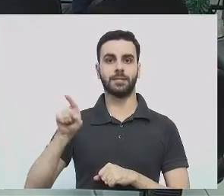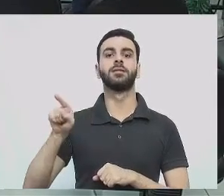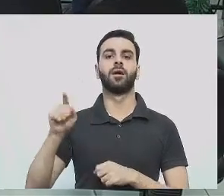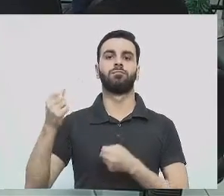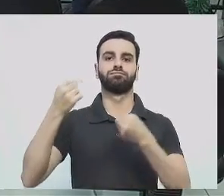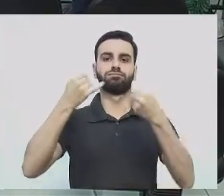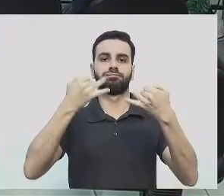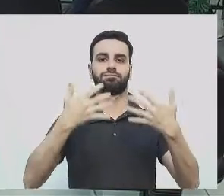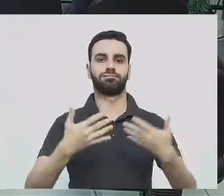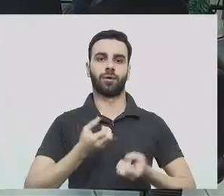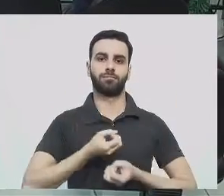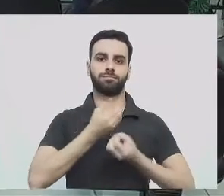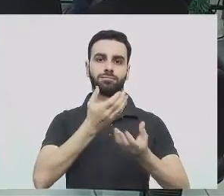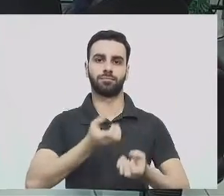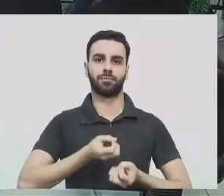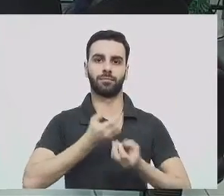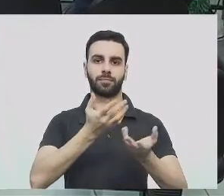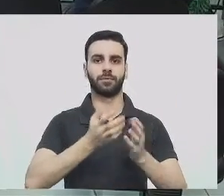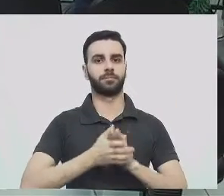fala.